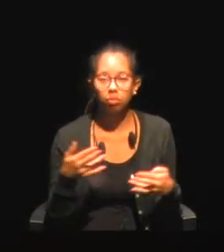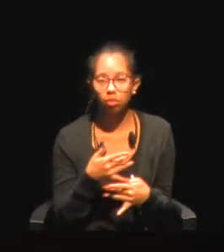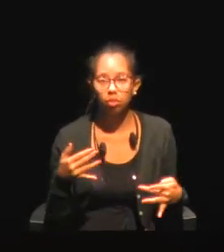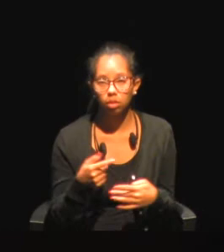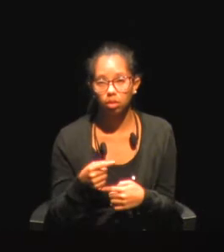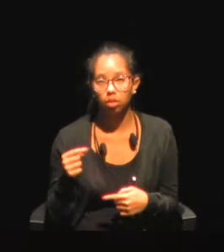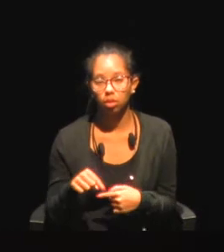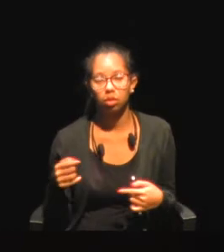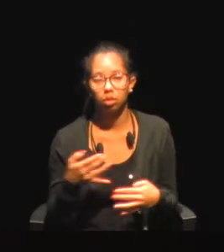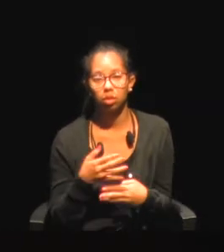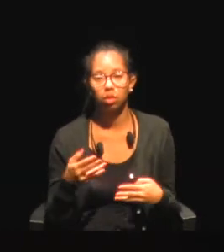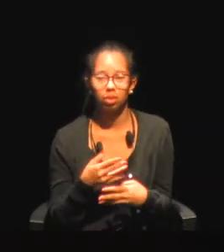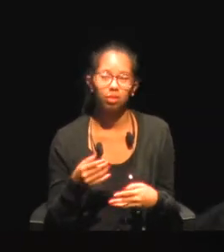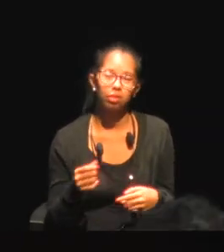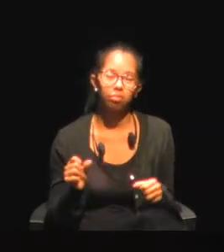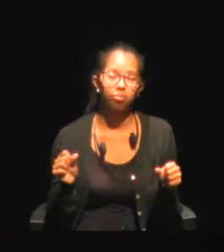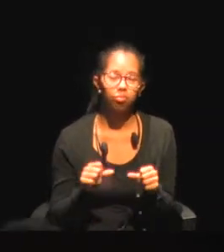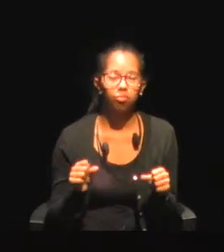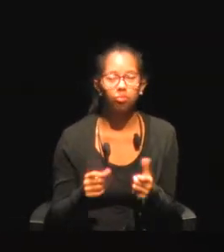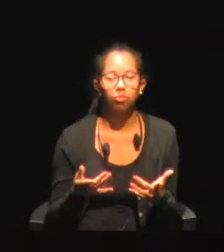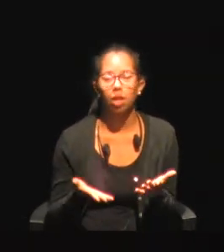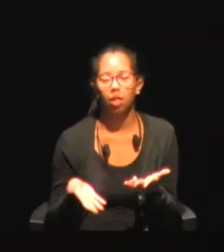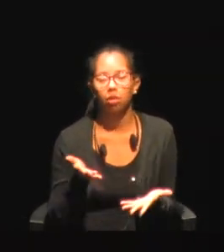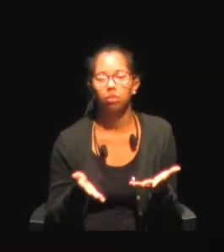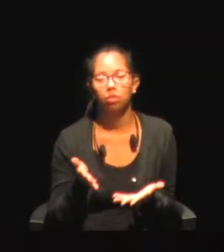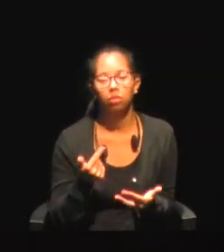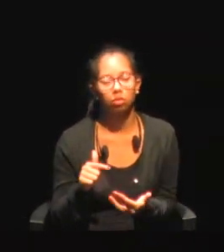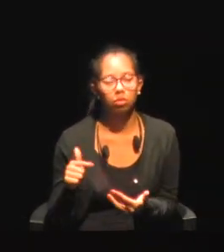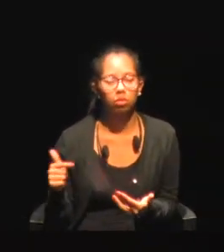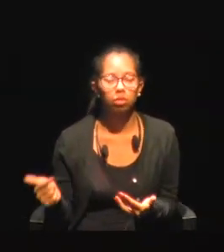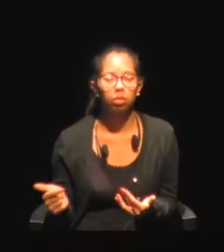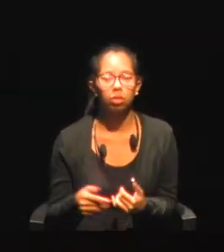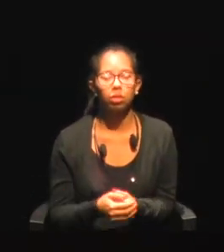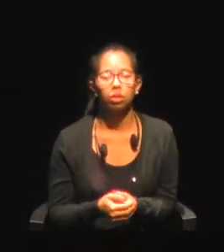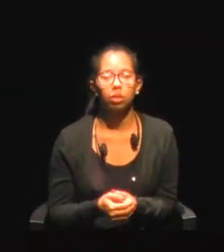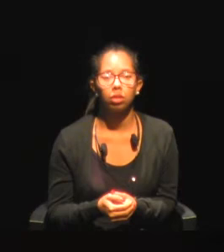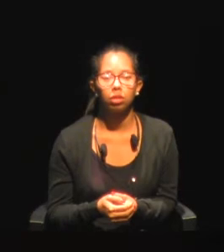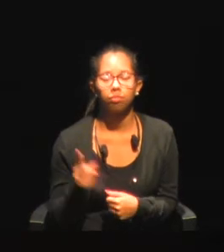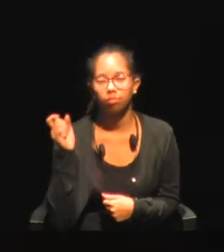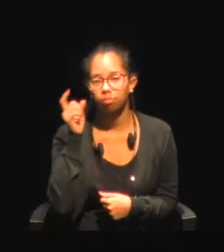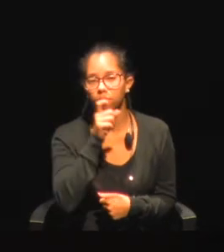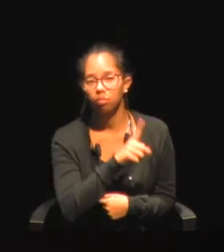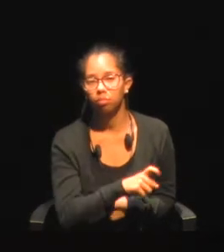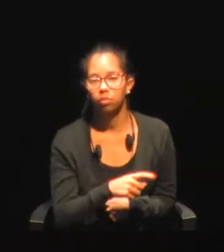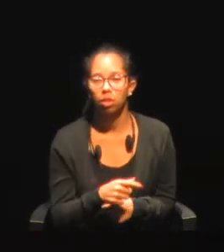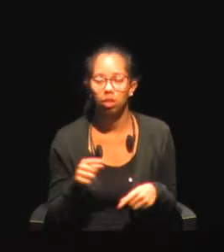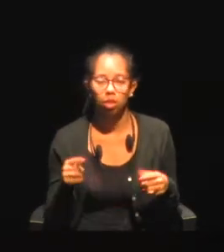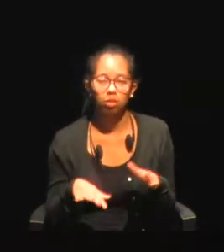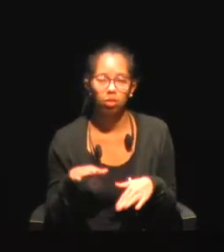convivência no espaço da cidade. Das nossas cidades estão maltratadas e tão